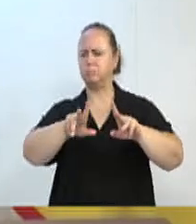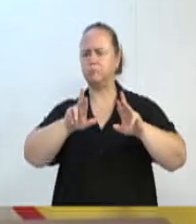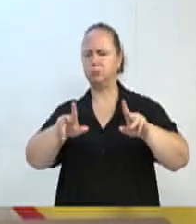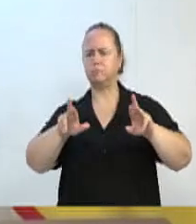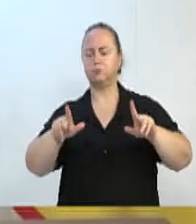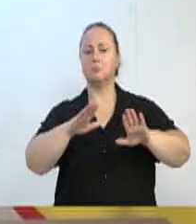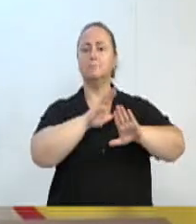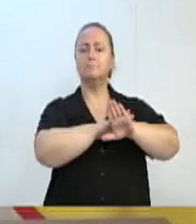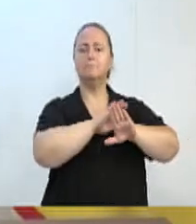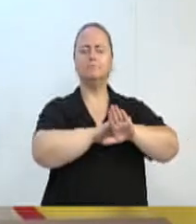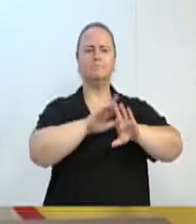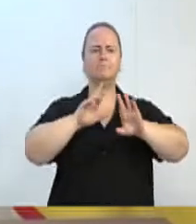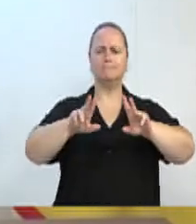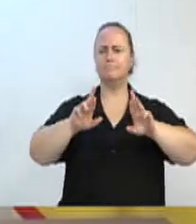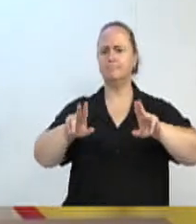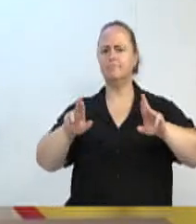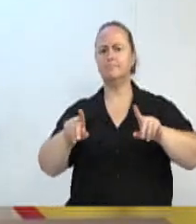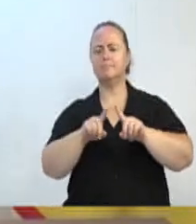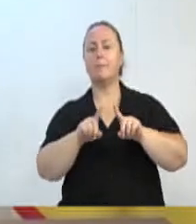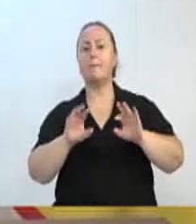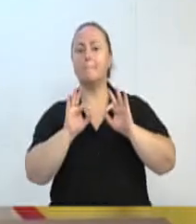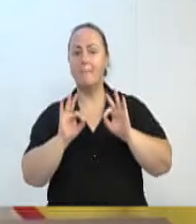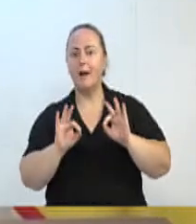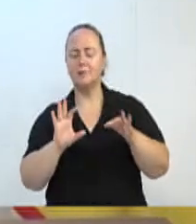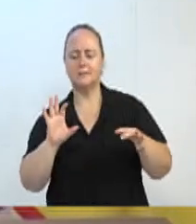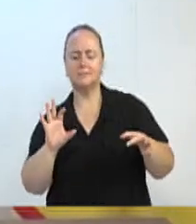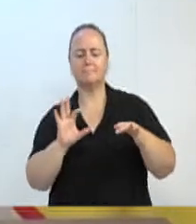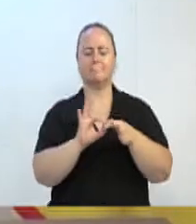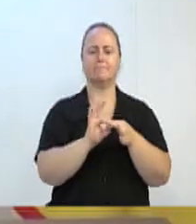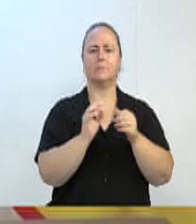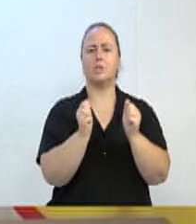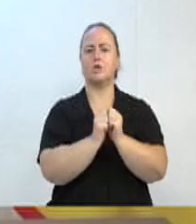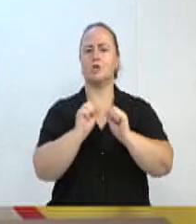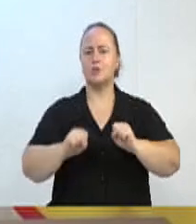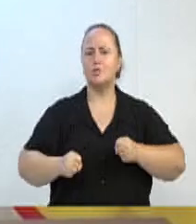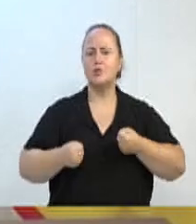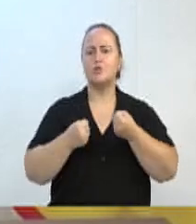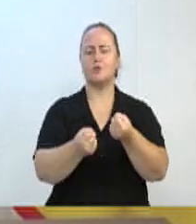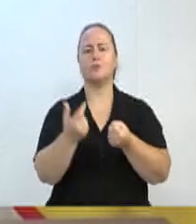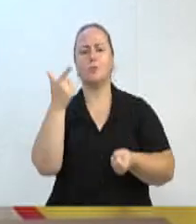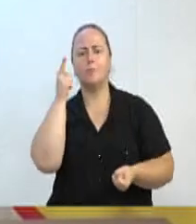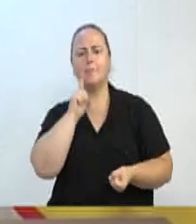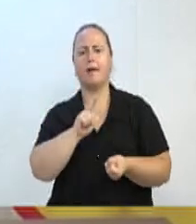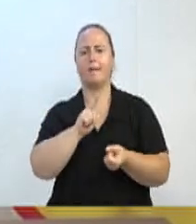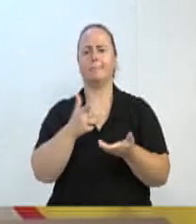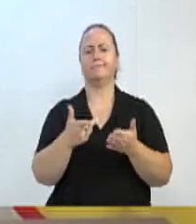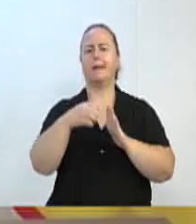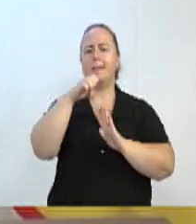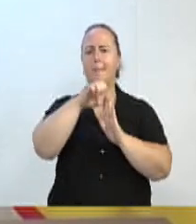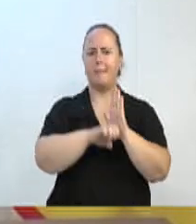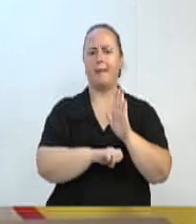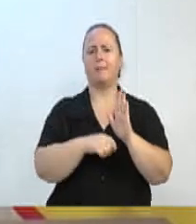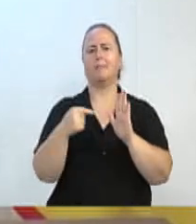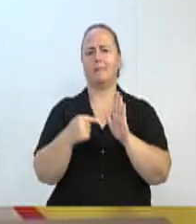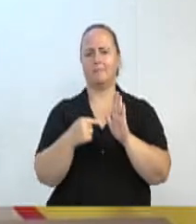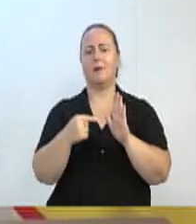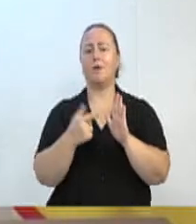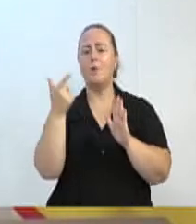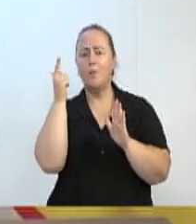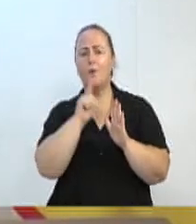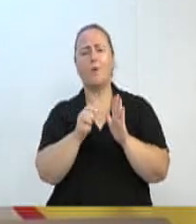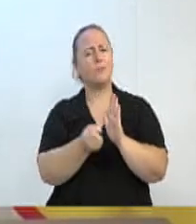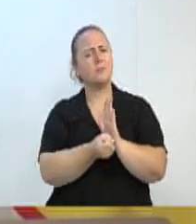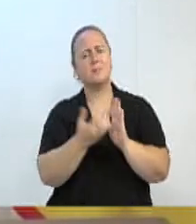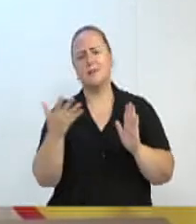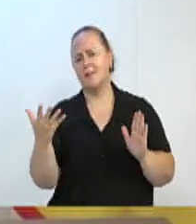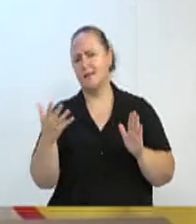linhas ideológicas mas que se mobilizaram dentro das suas possibilidades para conseguirem através de emendas Oi e a gente tem que destacar porque